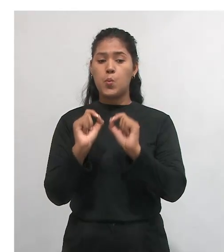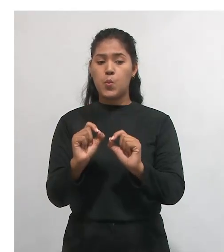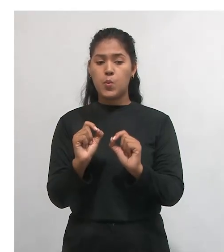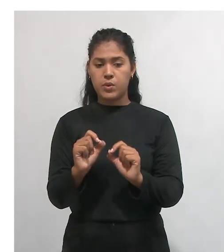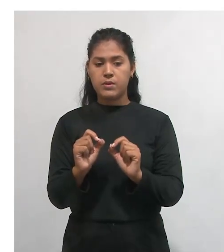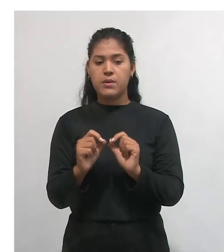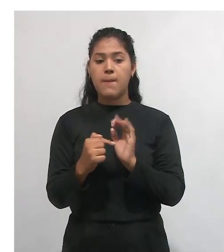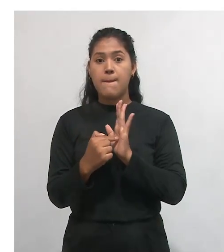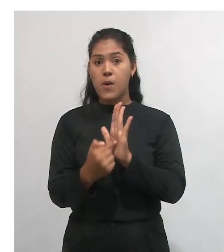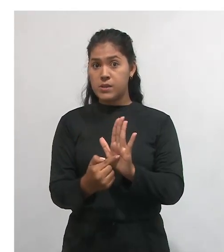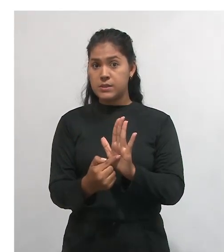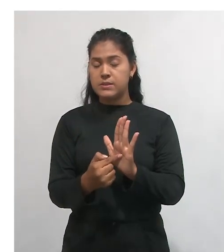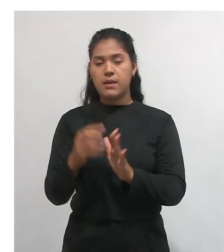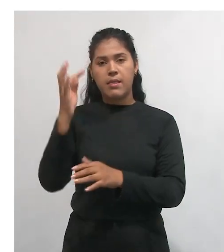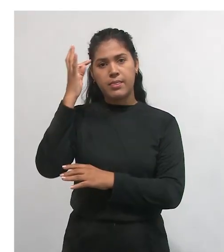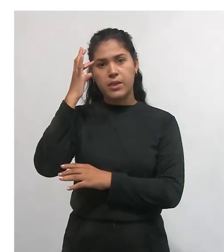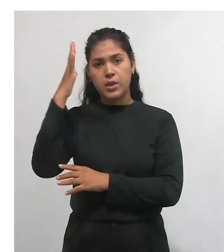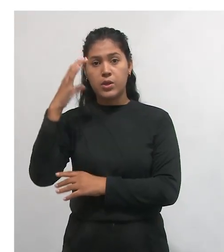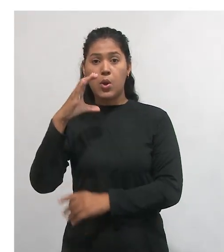a tese